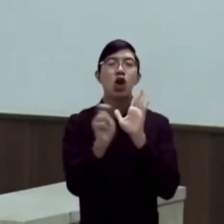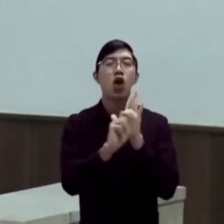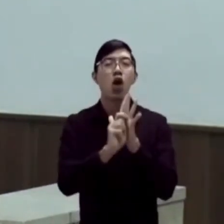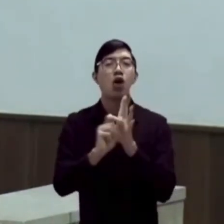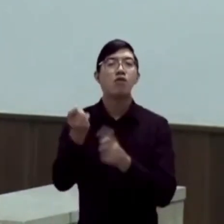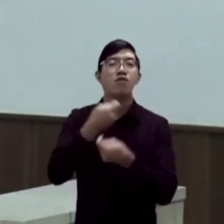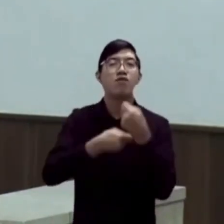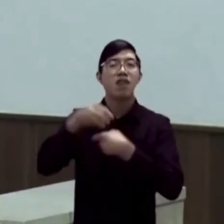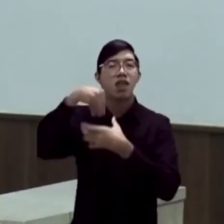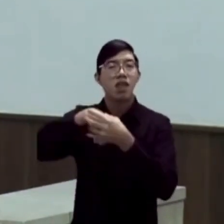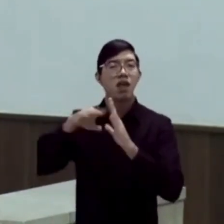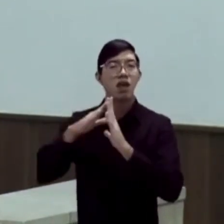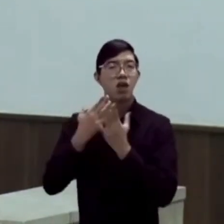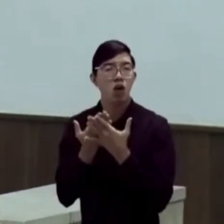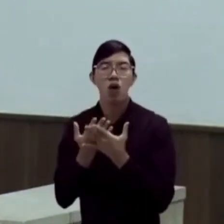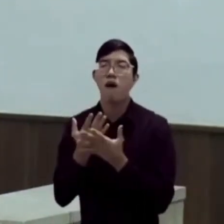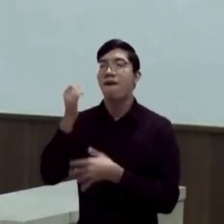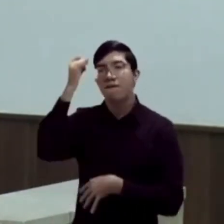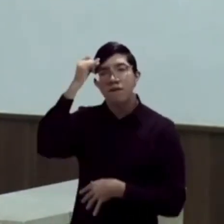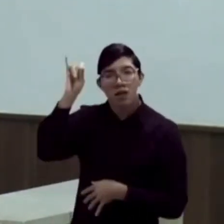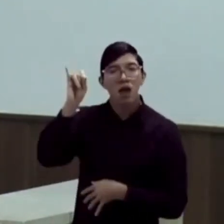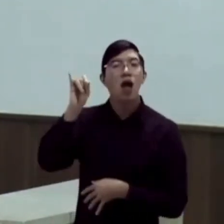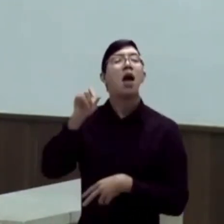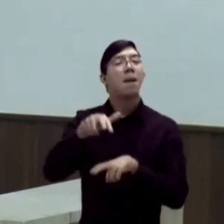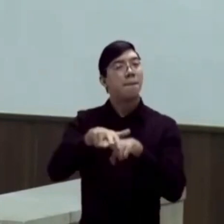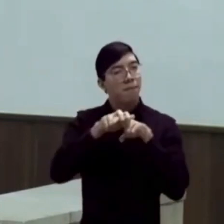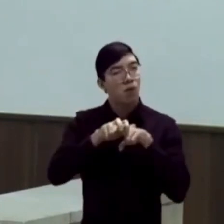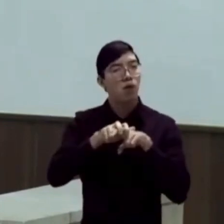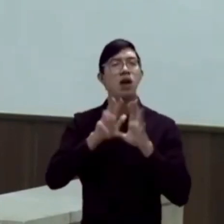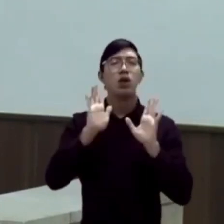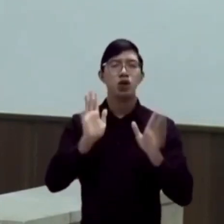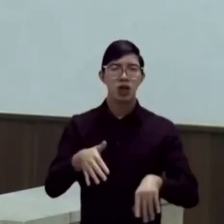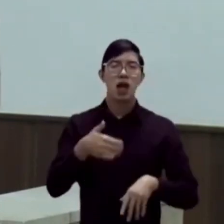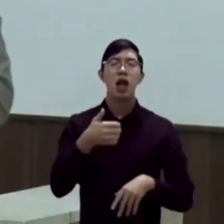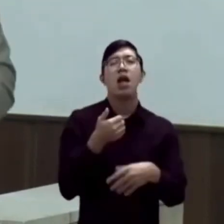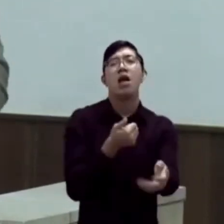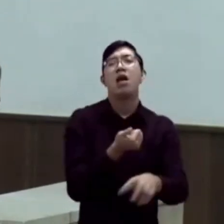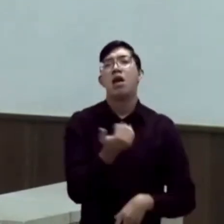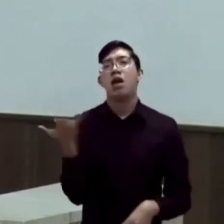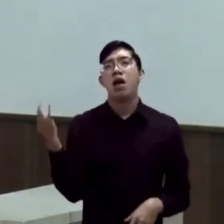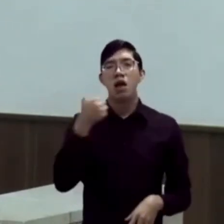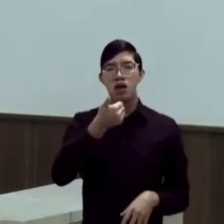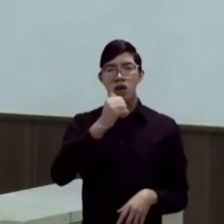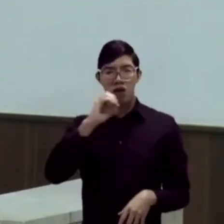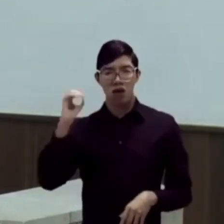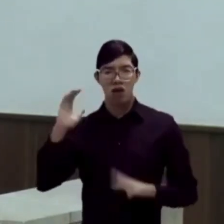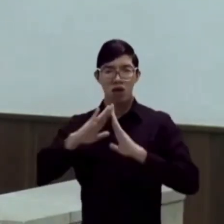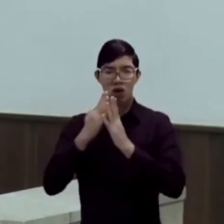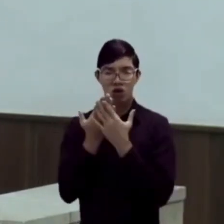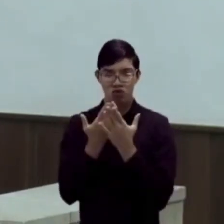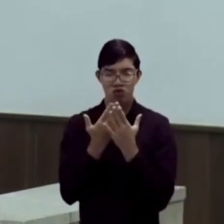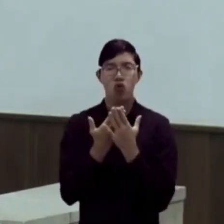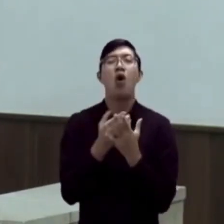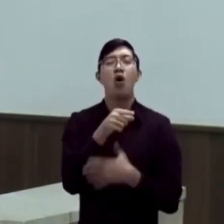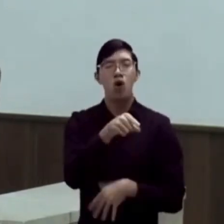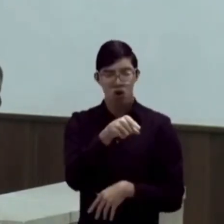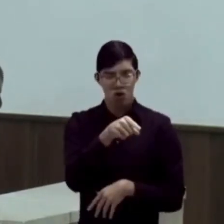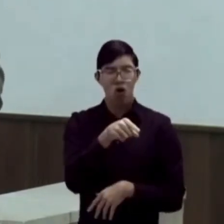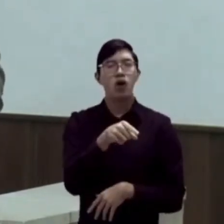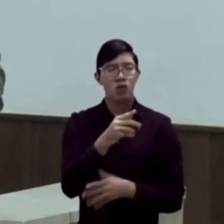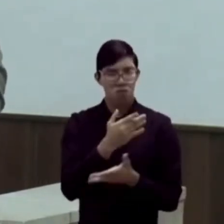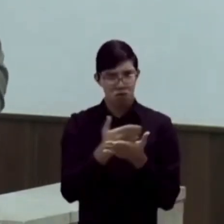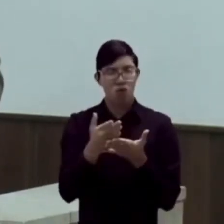muito feliz em saber que de 100 escolas que se iniciaram esse projeto, hoje nós estamos ampliando para quase